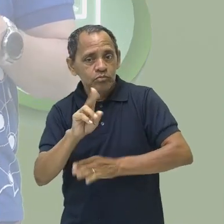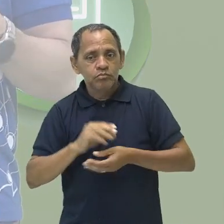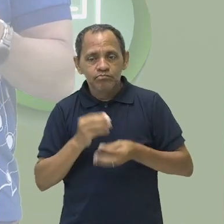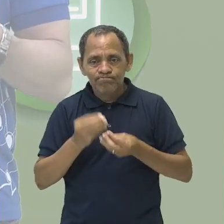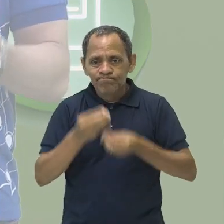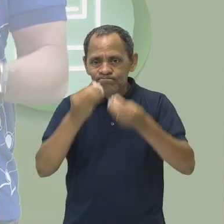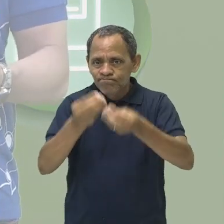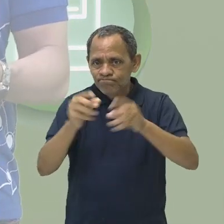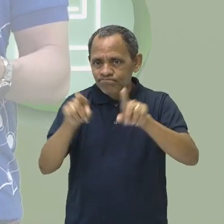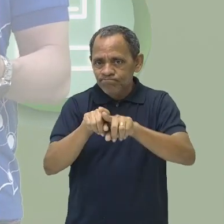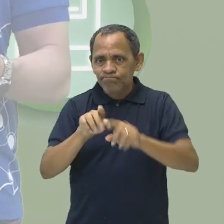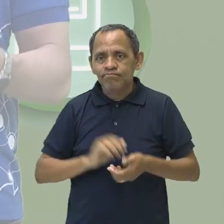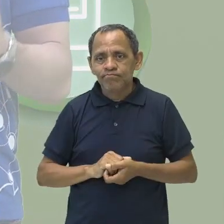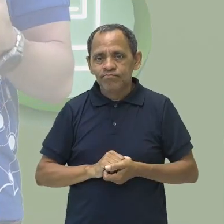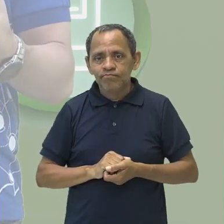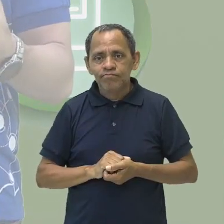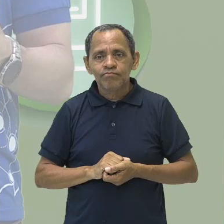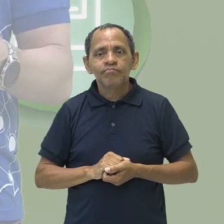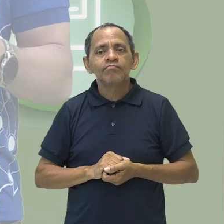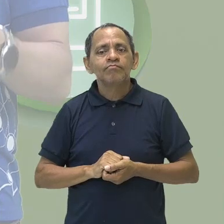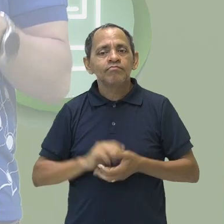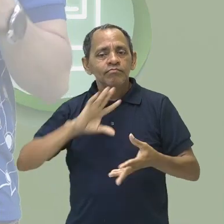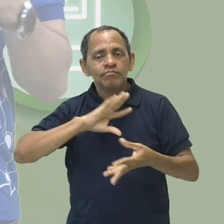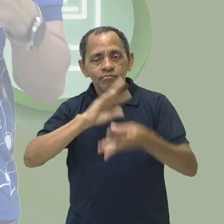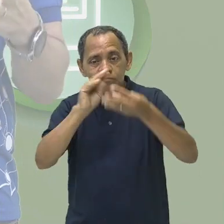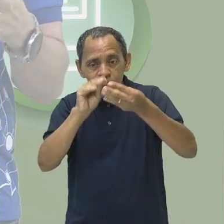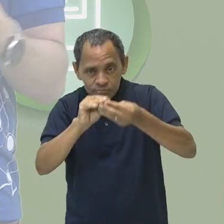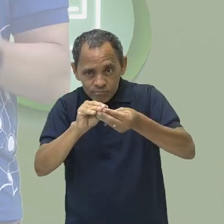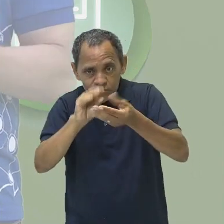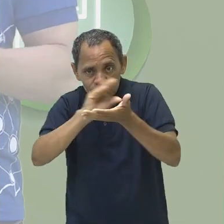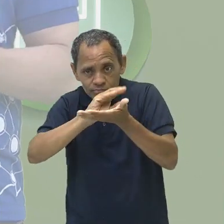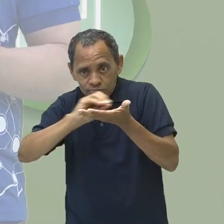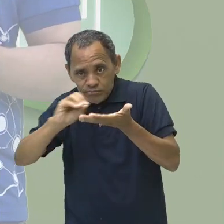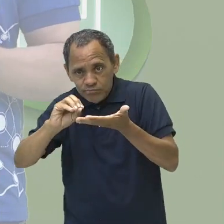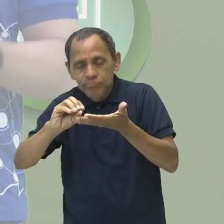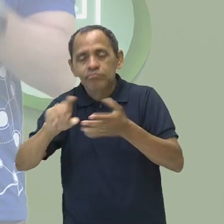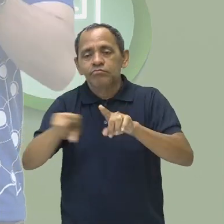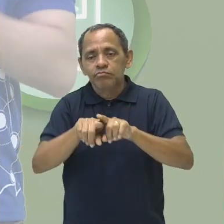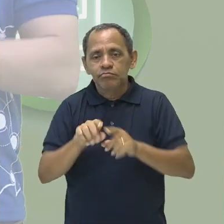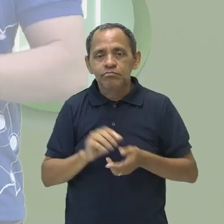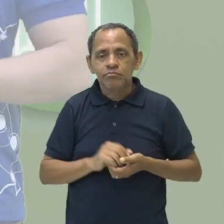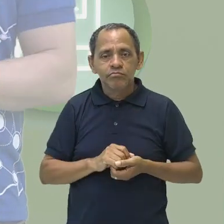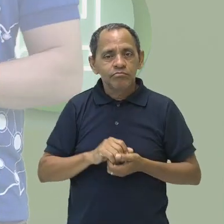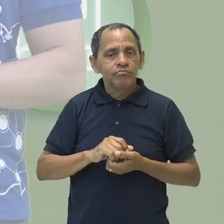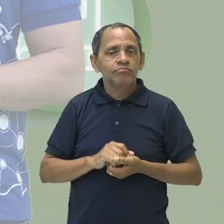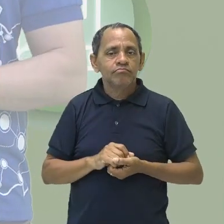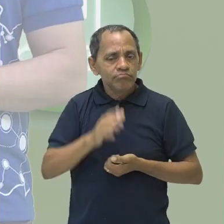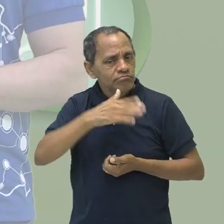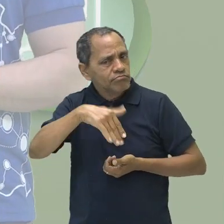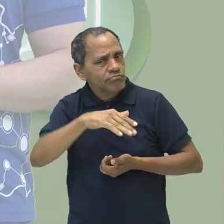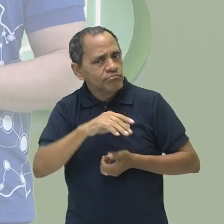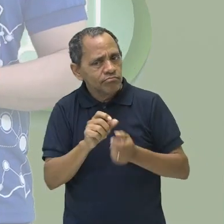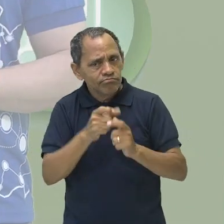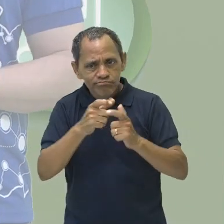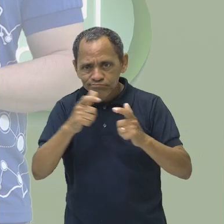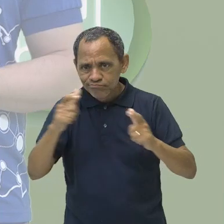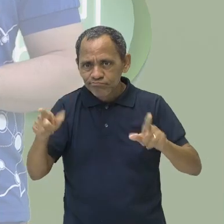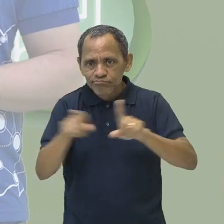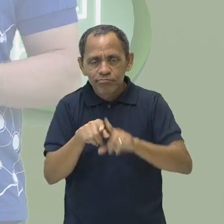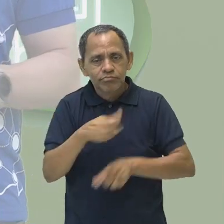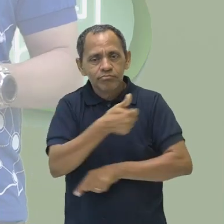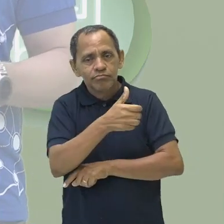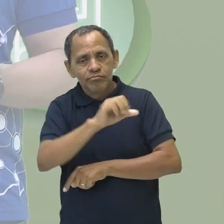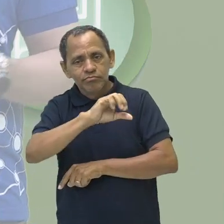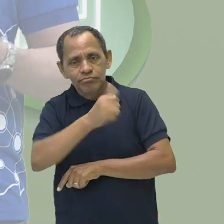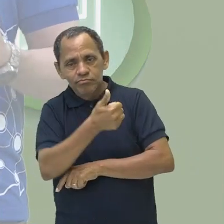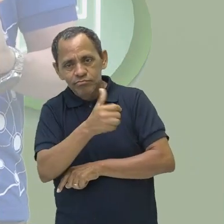quando a gente fala de compostos orgânicos, nós estamos falando de uma gama muito grande. Então, mais adiante, nós tivemos em 1910,